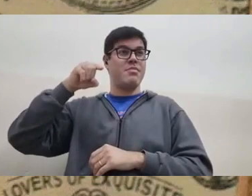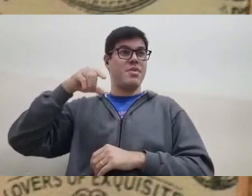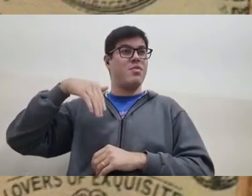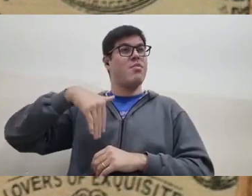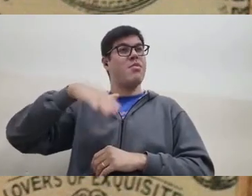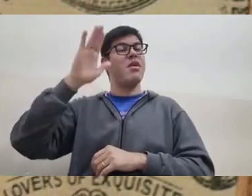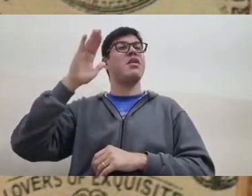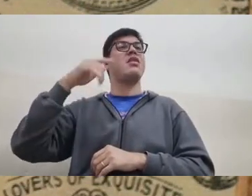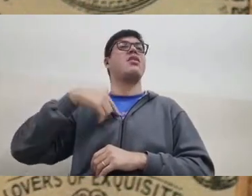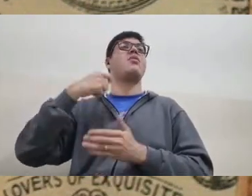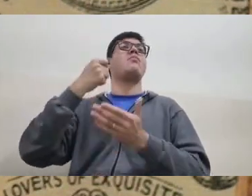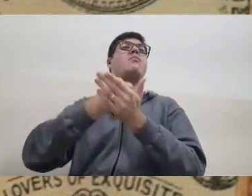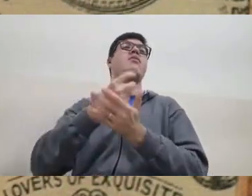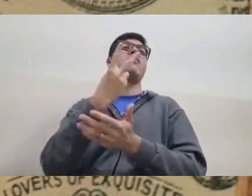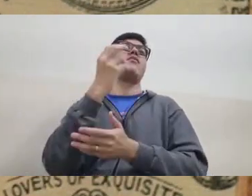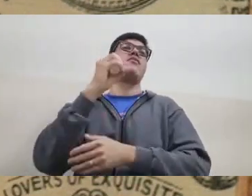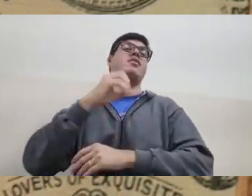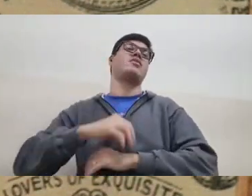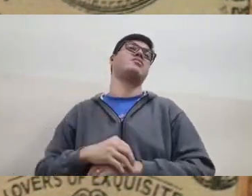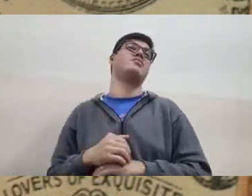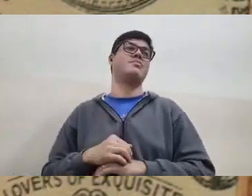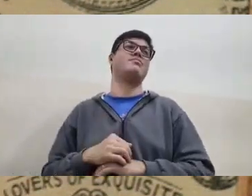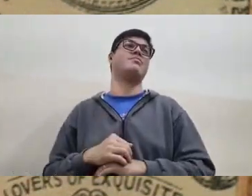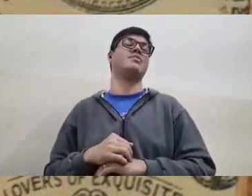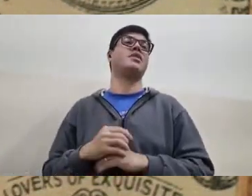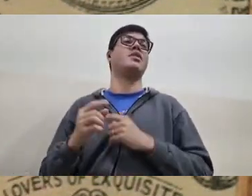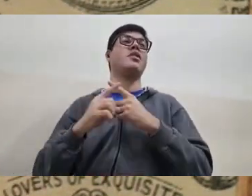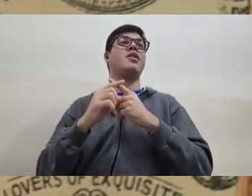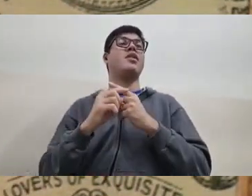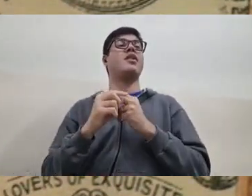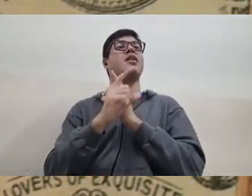o caramba mas já convive